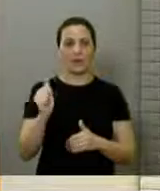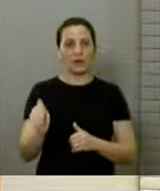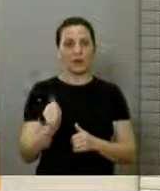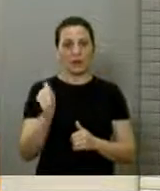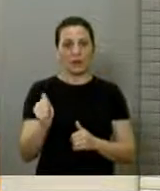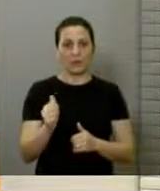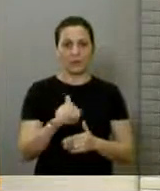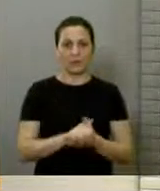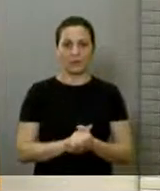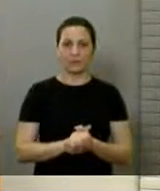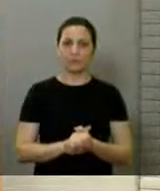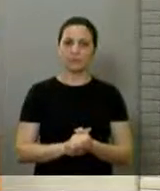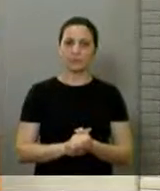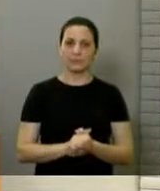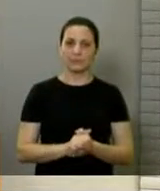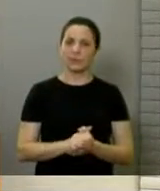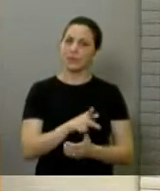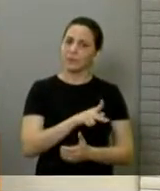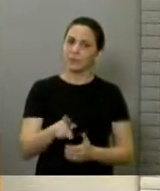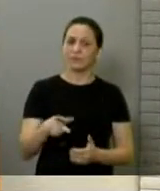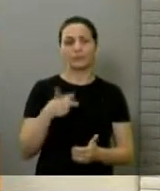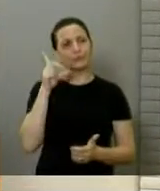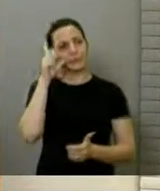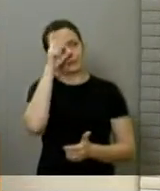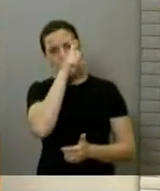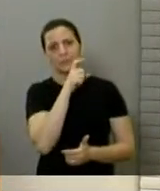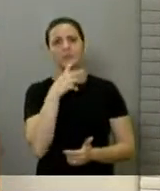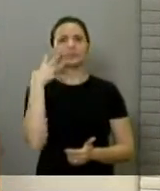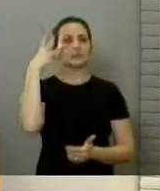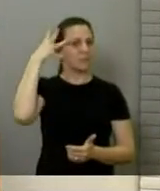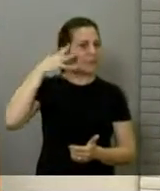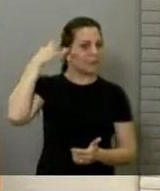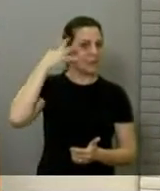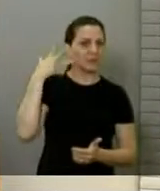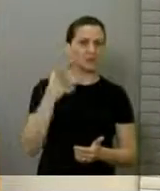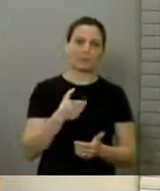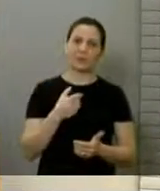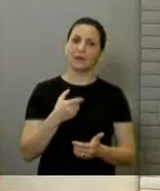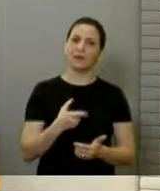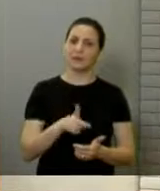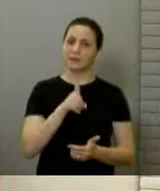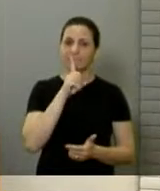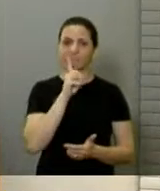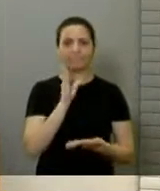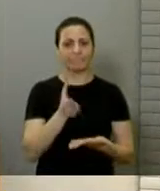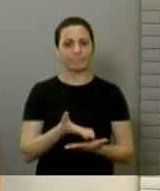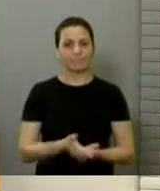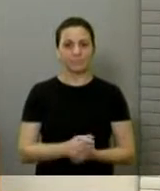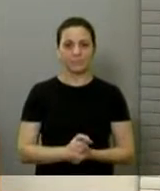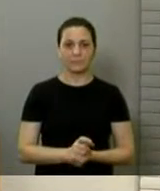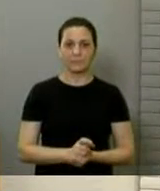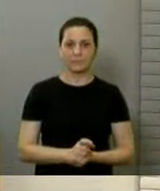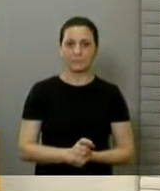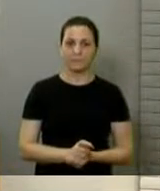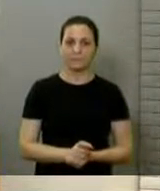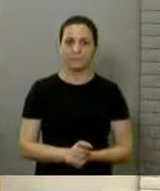né? Está duro, ô, presidente, está duro falar aqui, né? Está difícil, muito difícil.